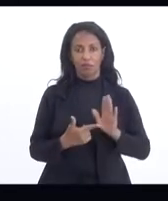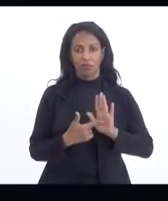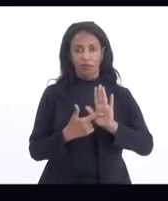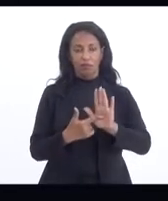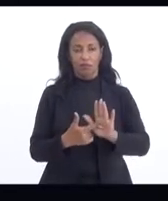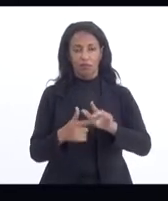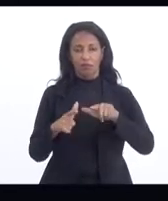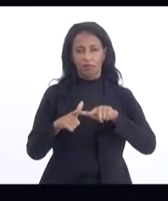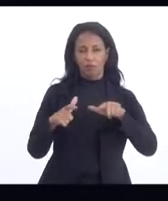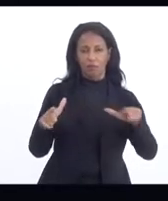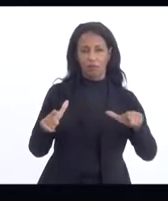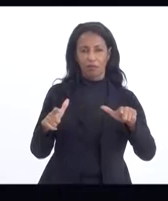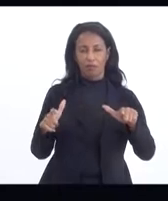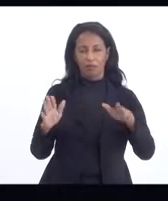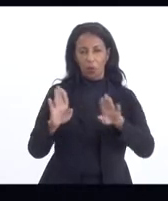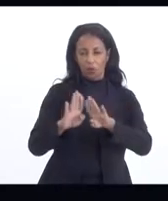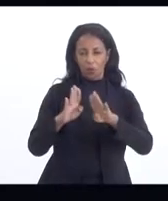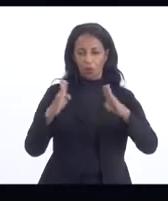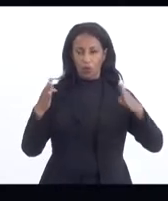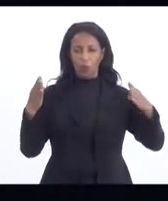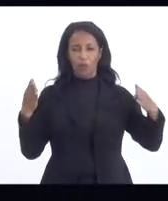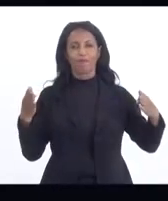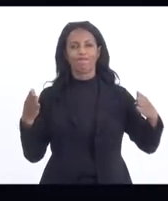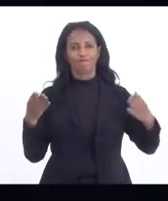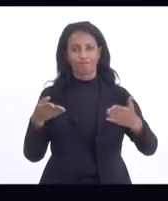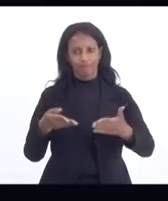a uma grande porta que se abre.